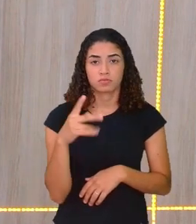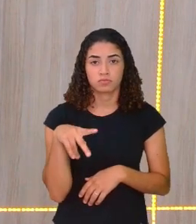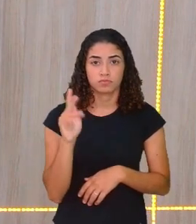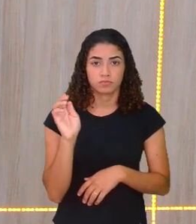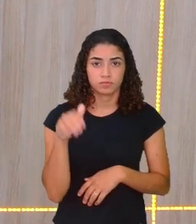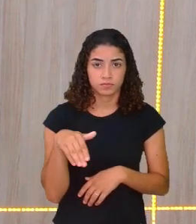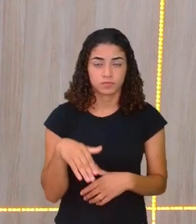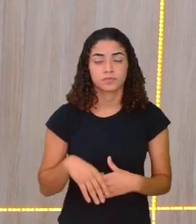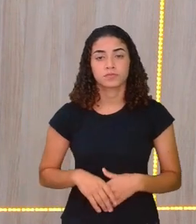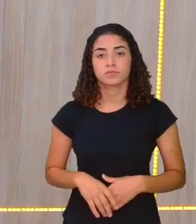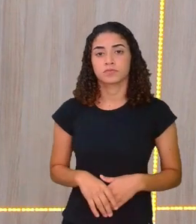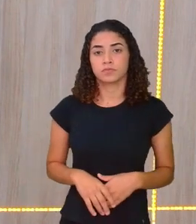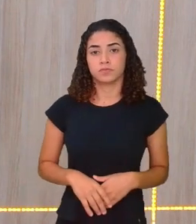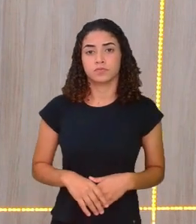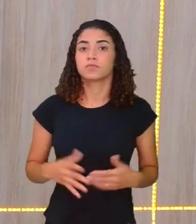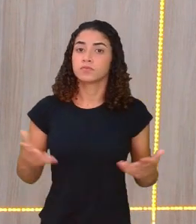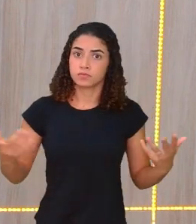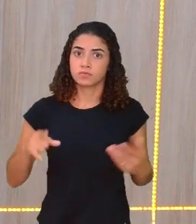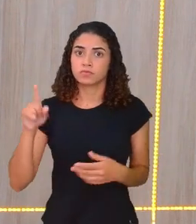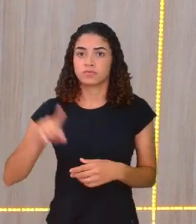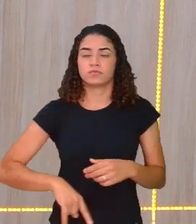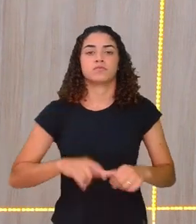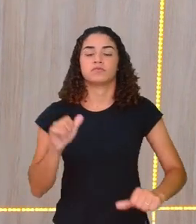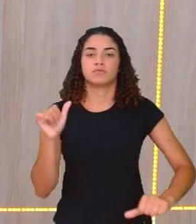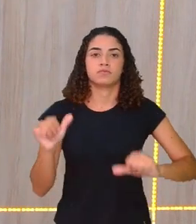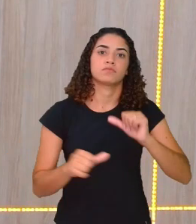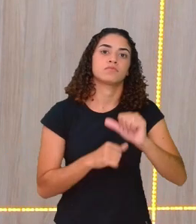18,84 quilômetros. Aí a transformação dos